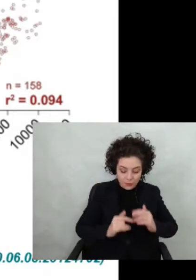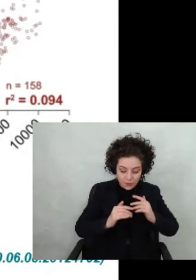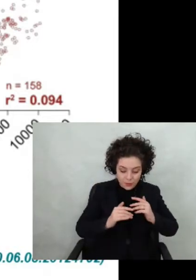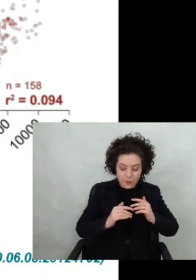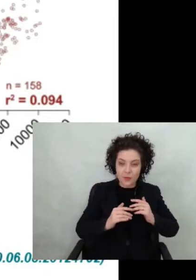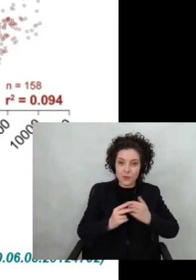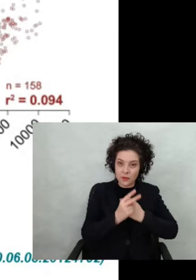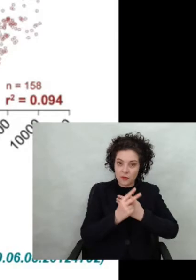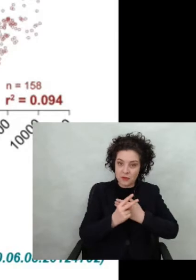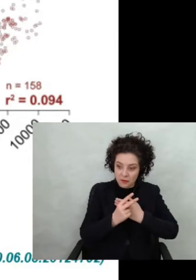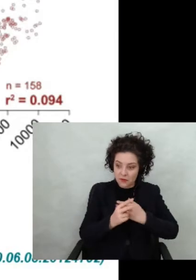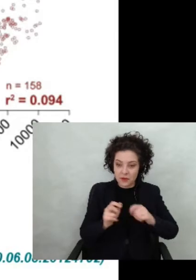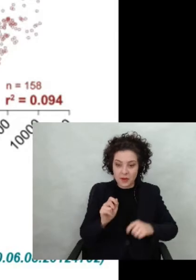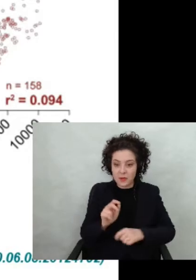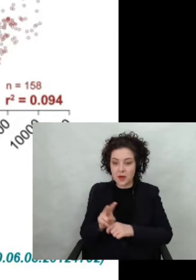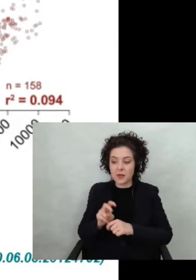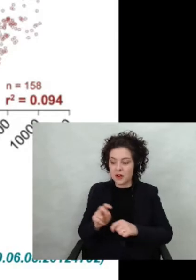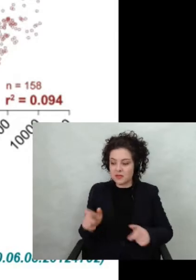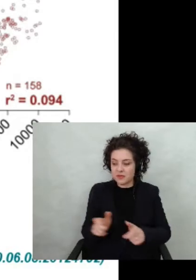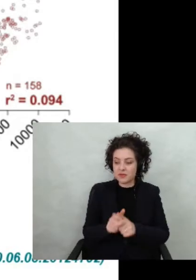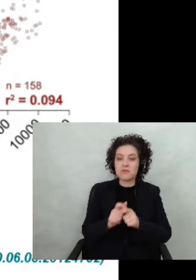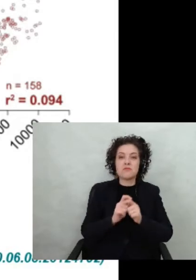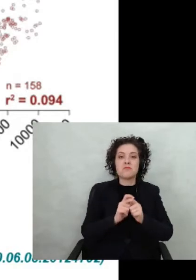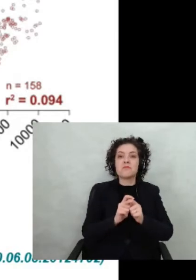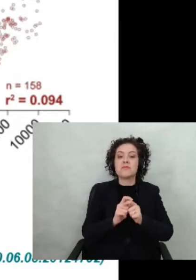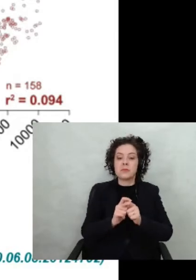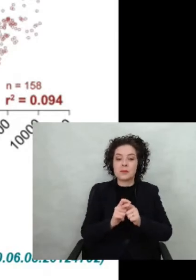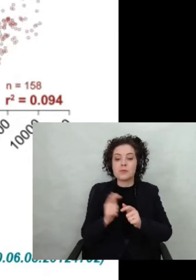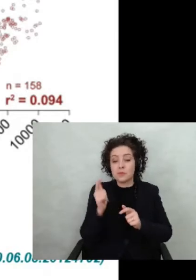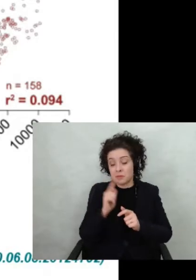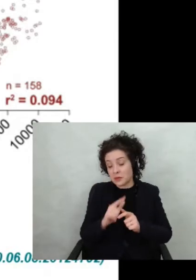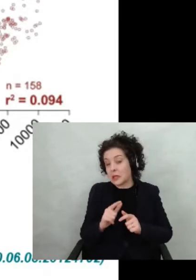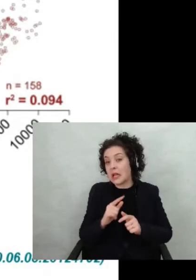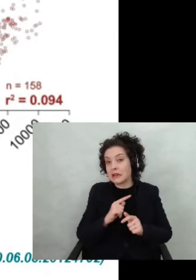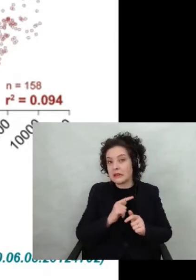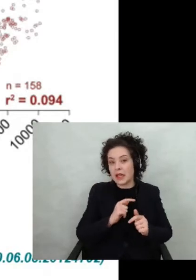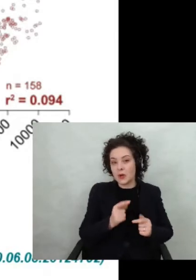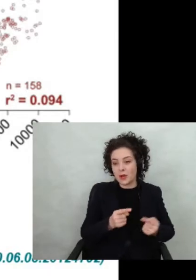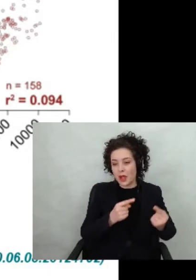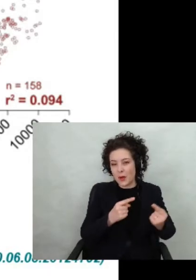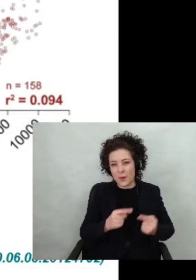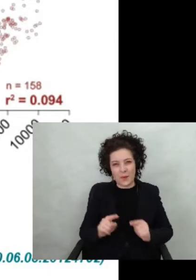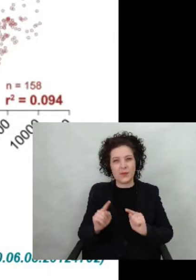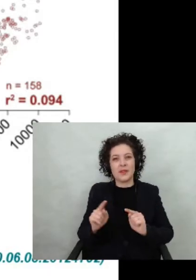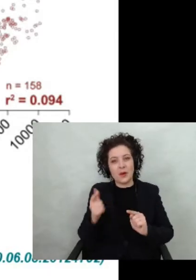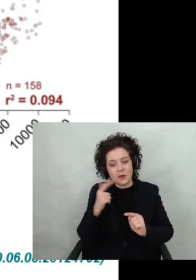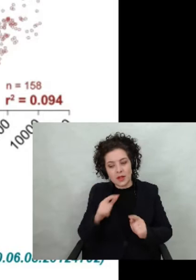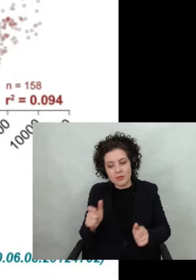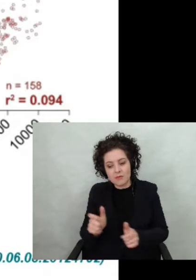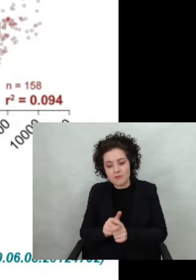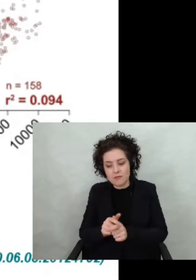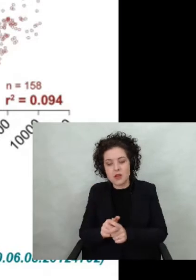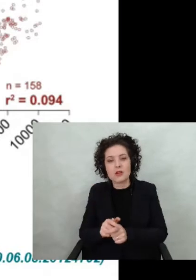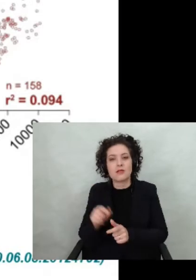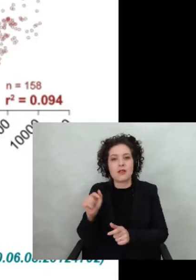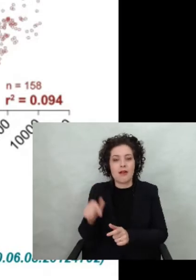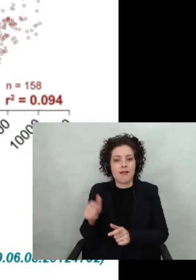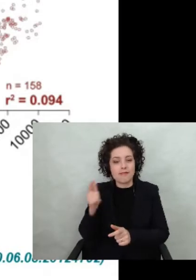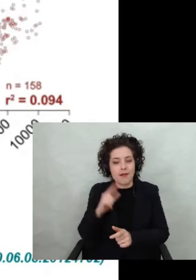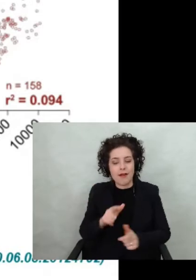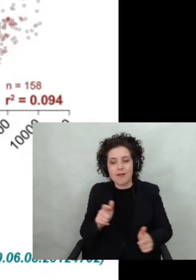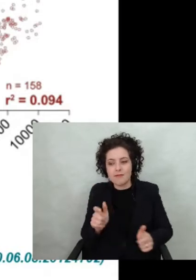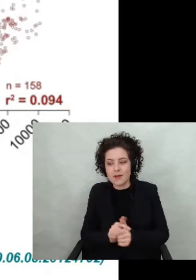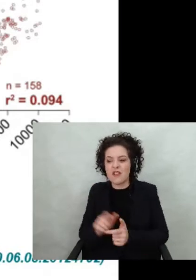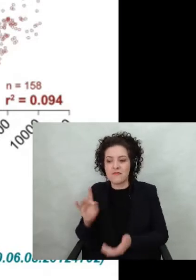convalescente, é a utilização de plasma que tenha anticorpo neutralizante, para que isso então possa efetivamente